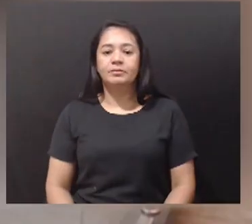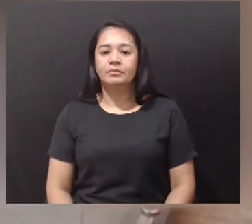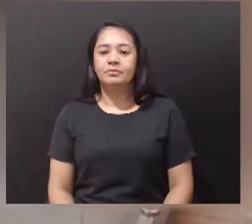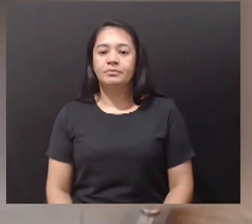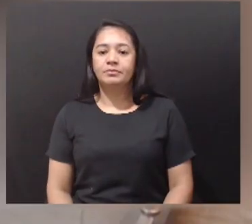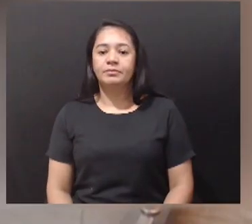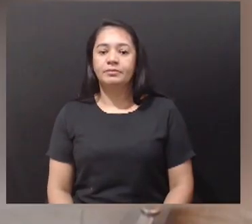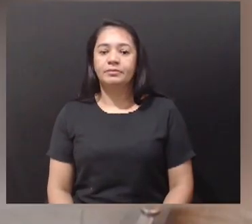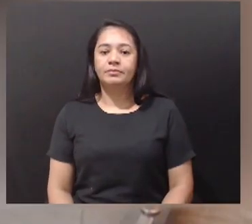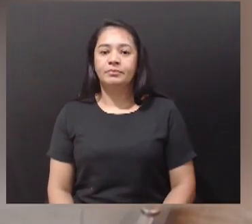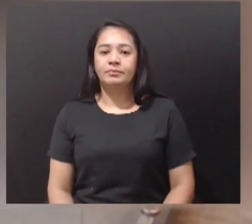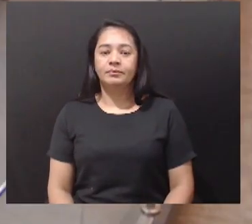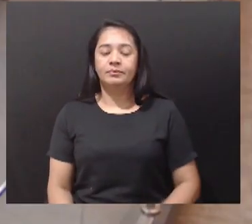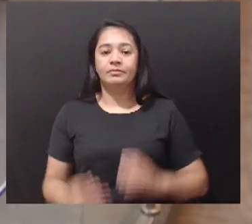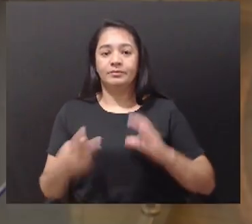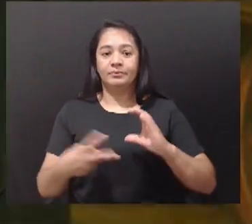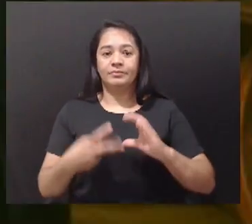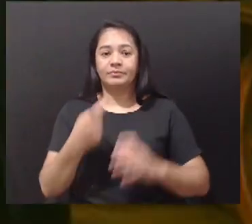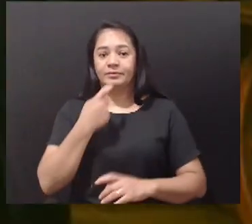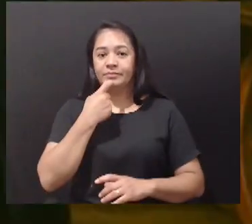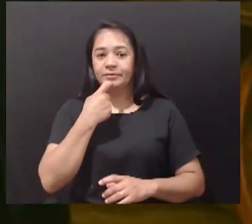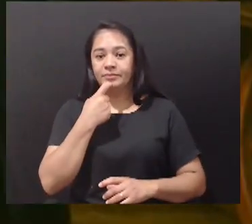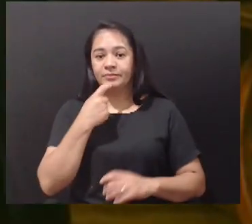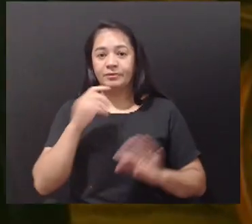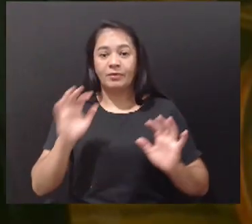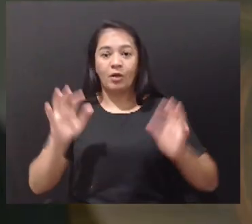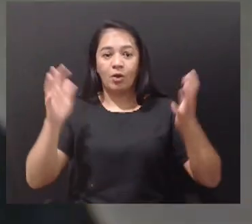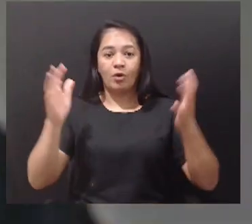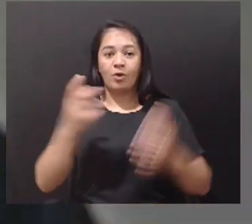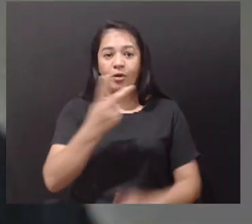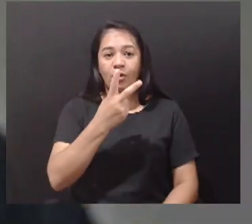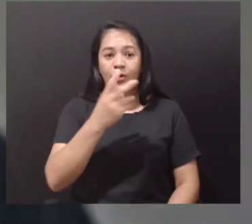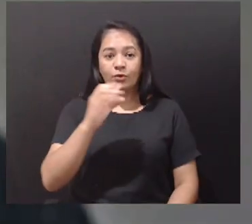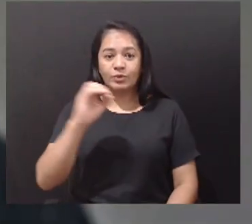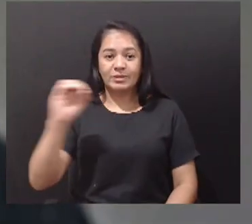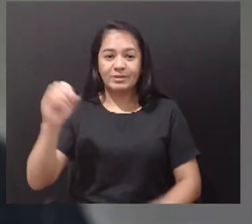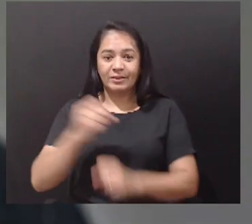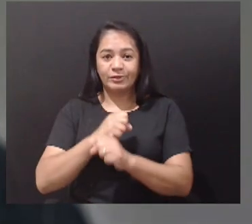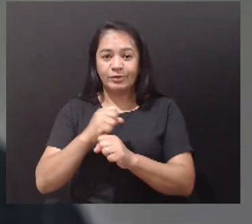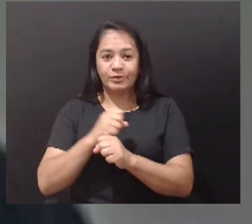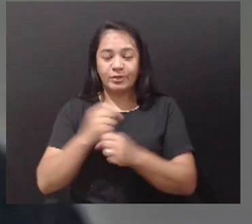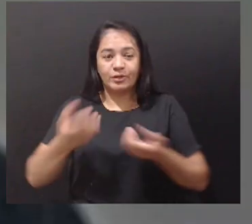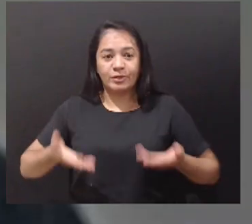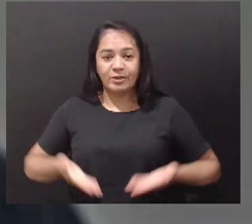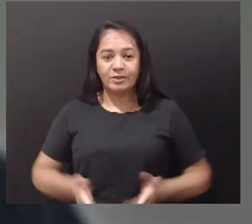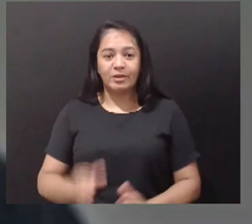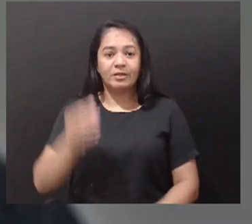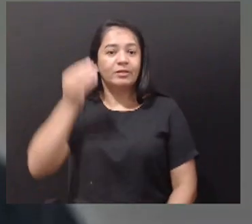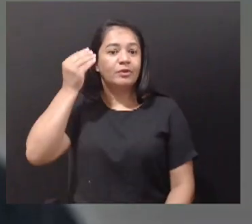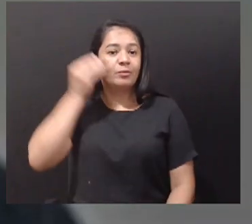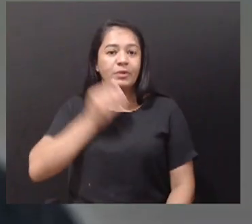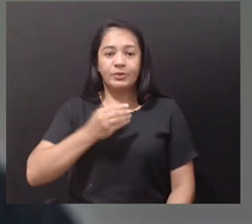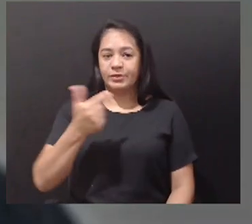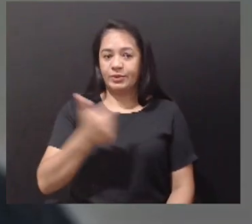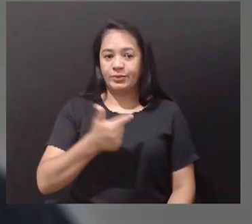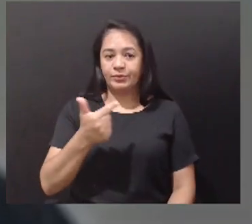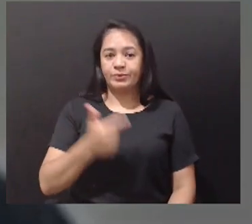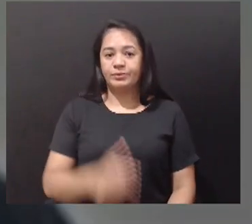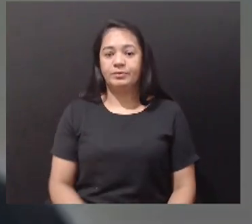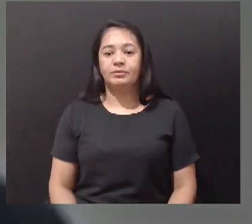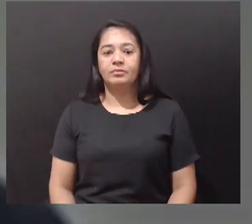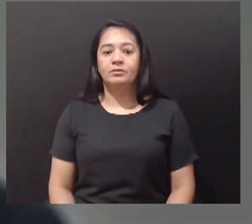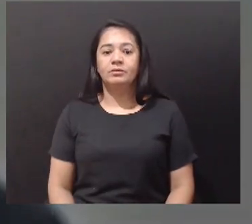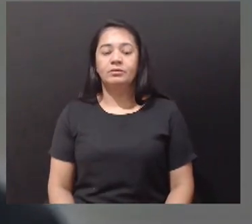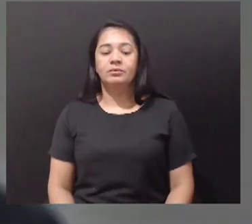A Câmara de Campinas celebrou o bicentenário de nascimento do imperador Dom Pedro II,